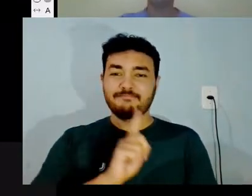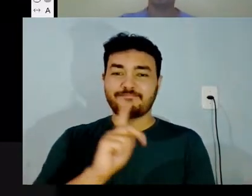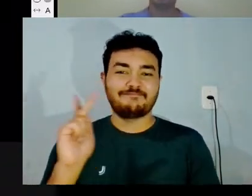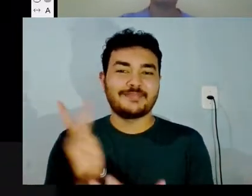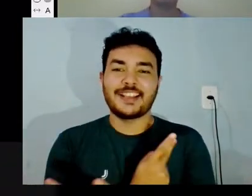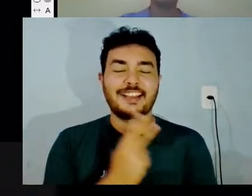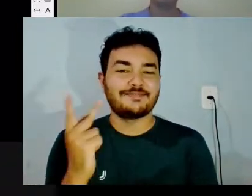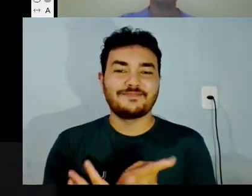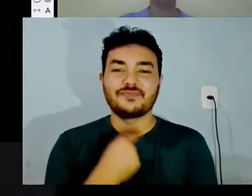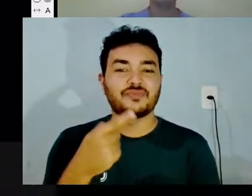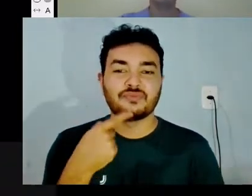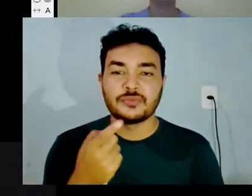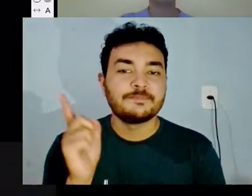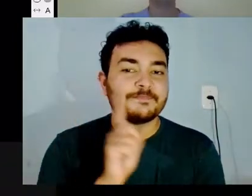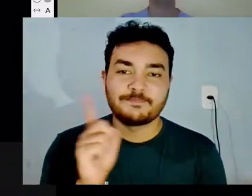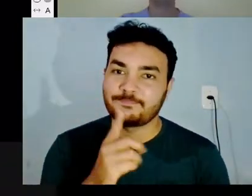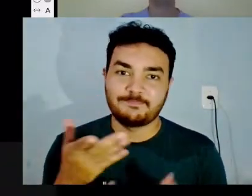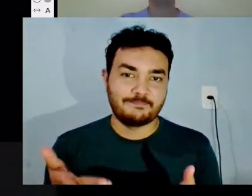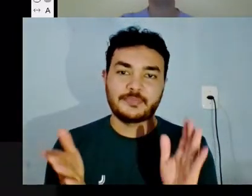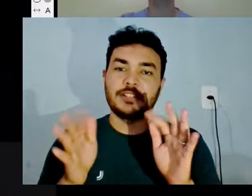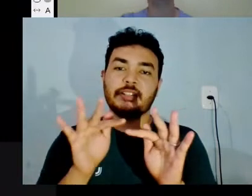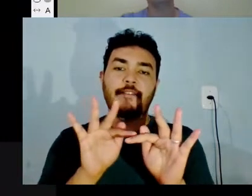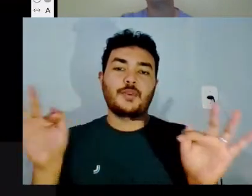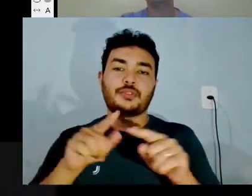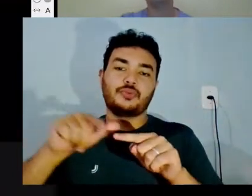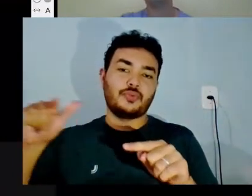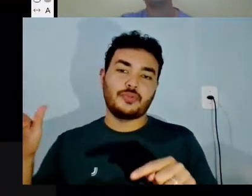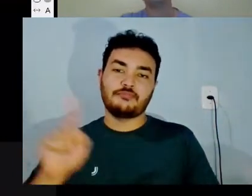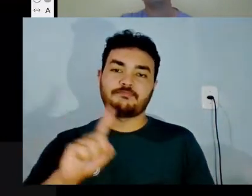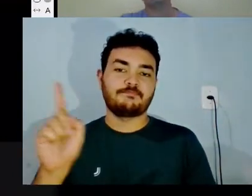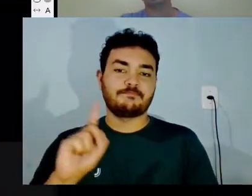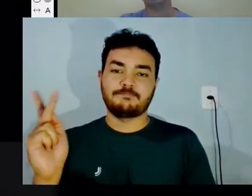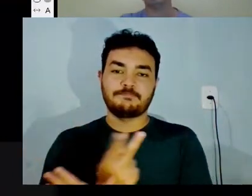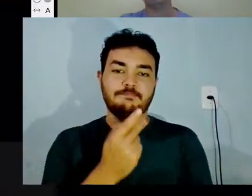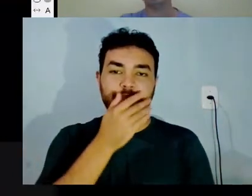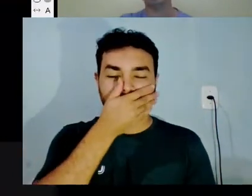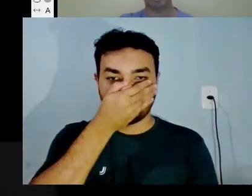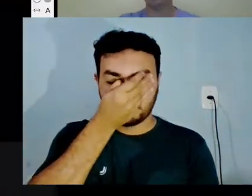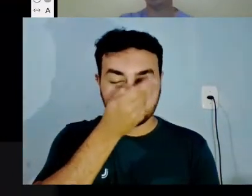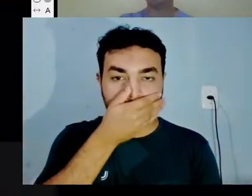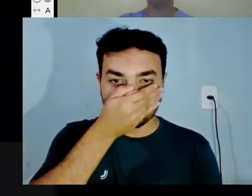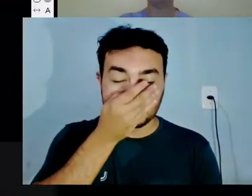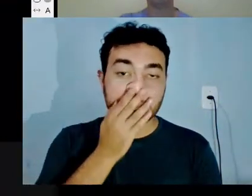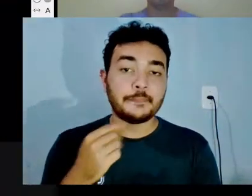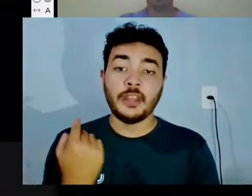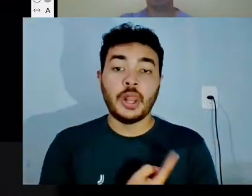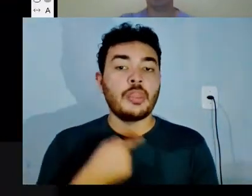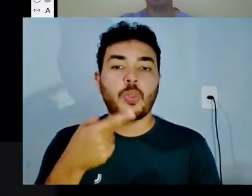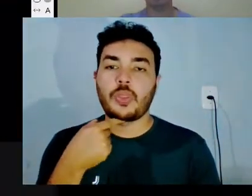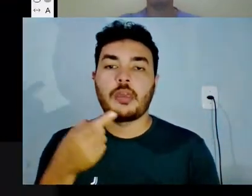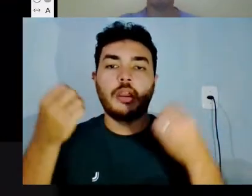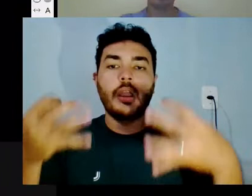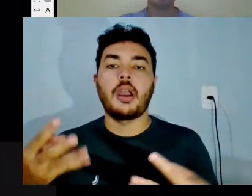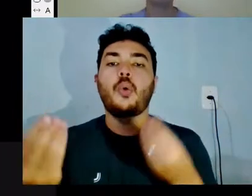deram errado. Então, não é essa a função de onda. Por enquanto, com essa função de onda da mecânica quântica, a gente não consegue